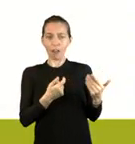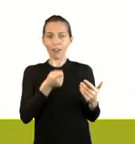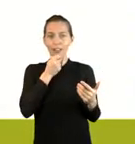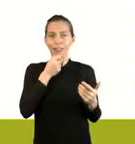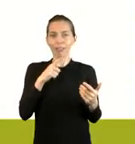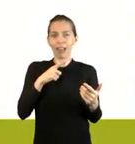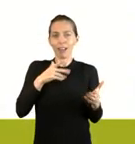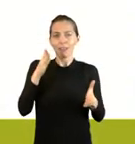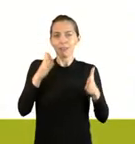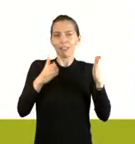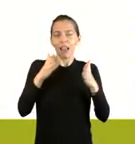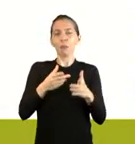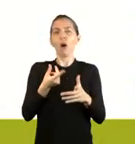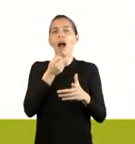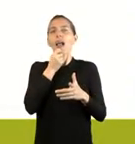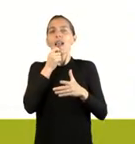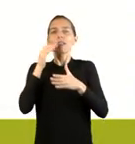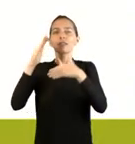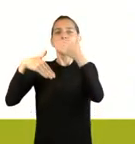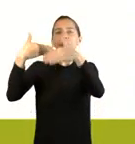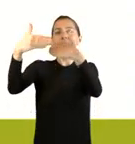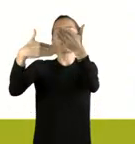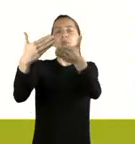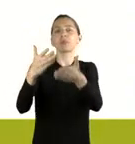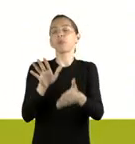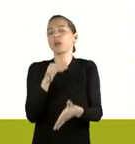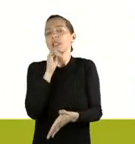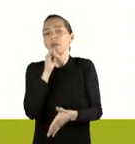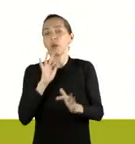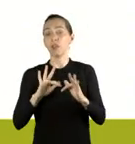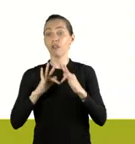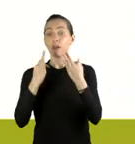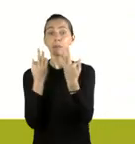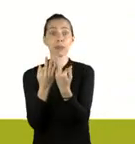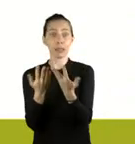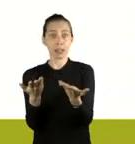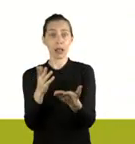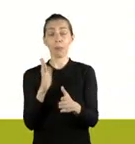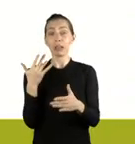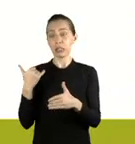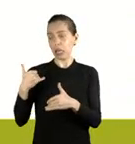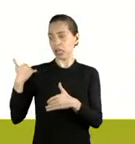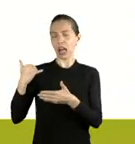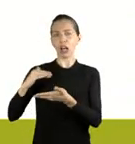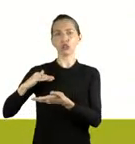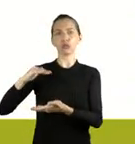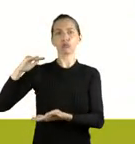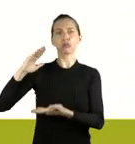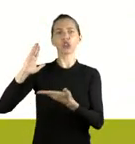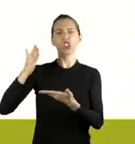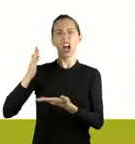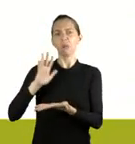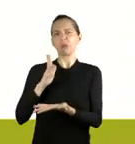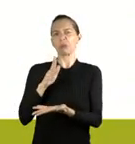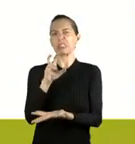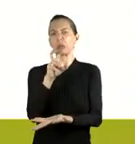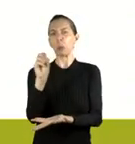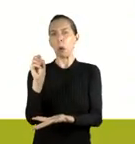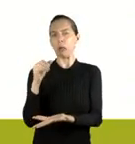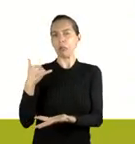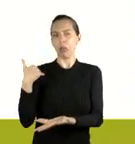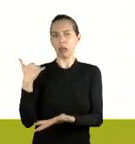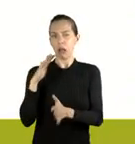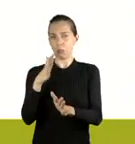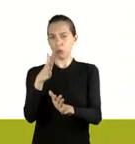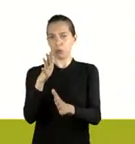legal. Constrói uma família, só que aí chega a meia-idade. Chegou a meia-idade, a